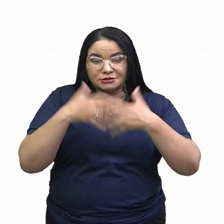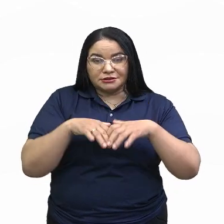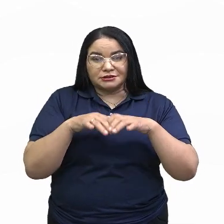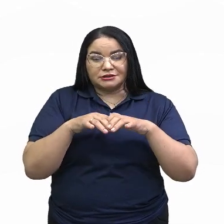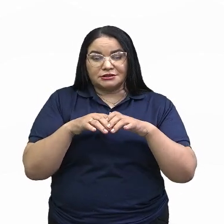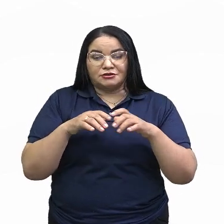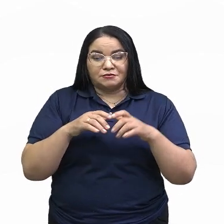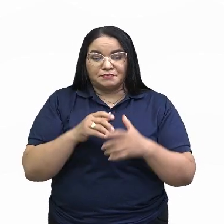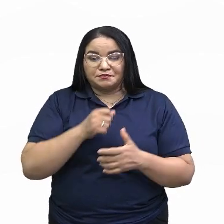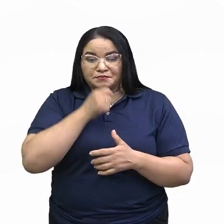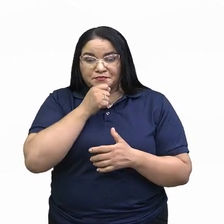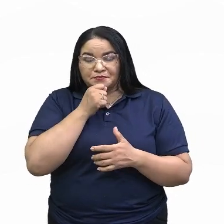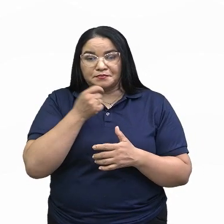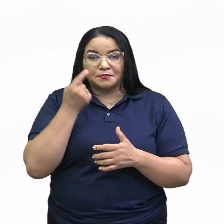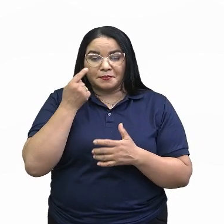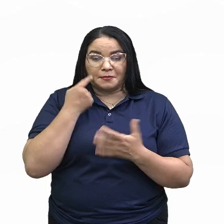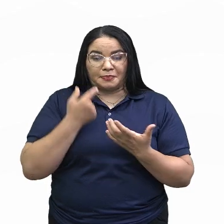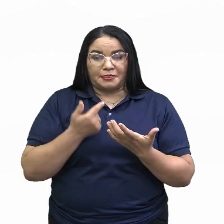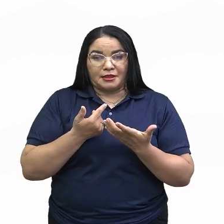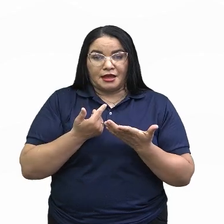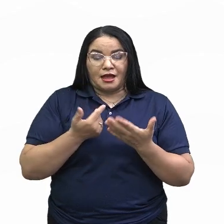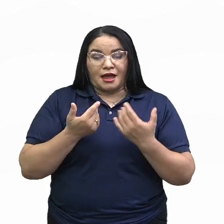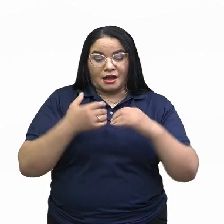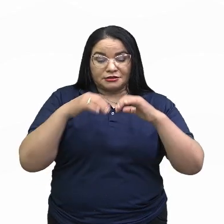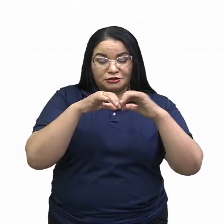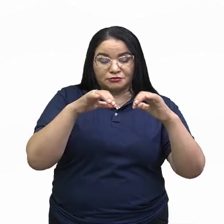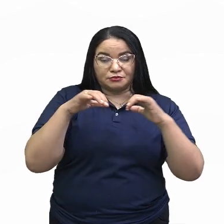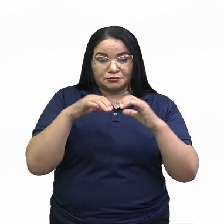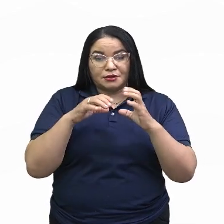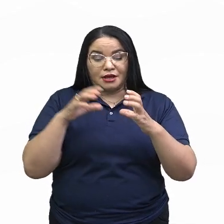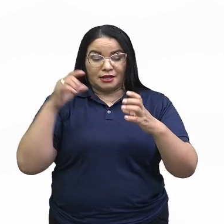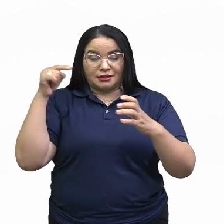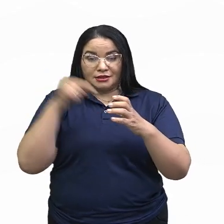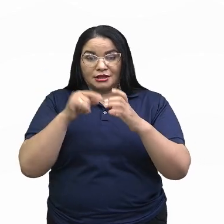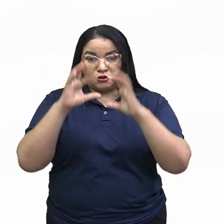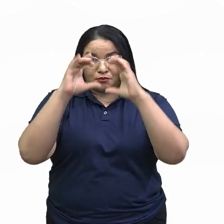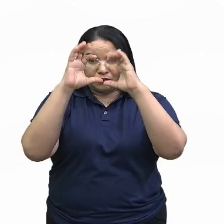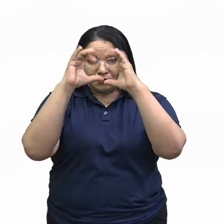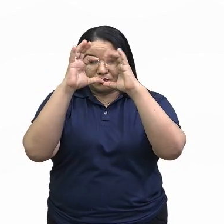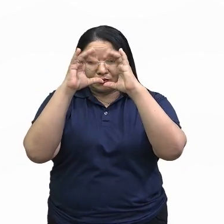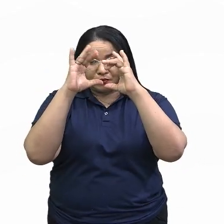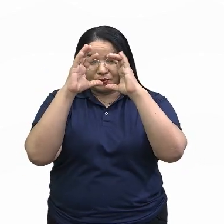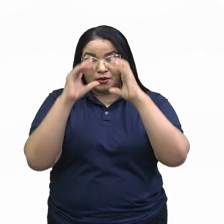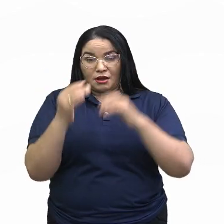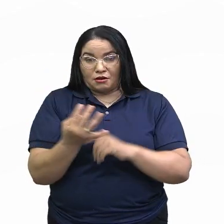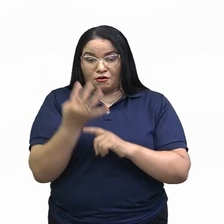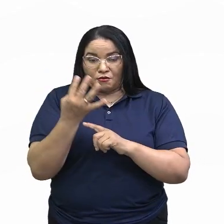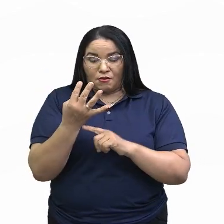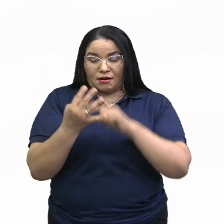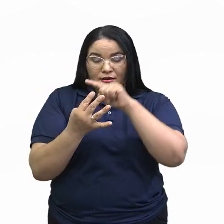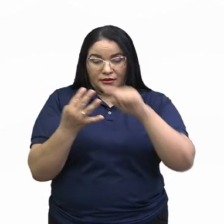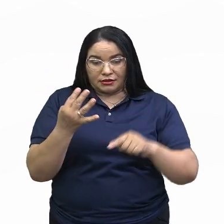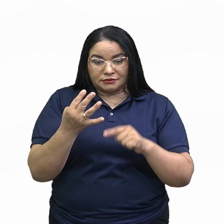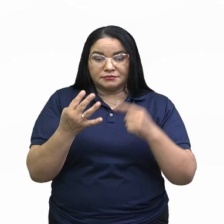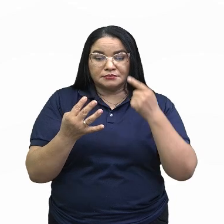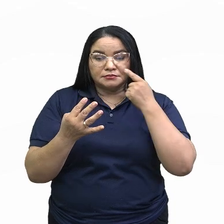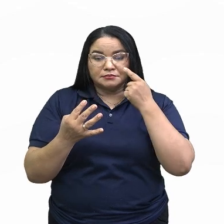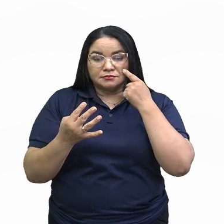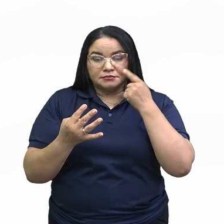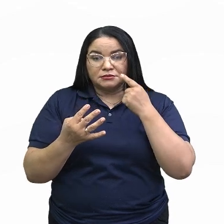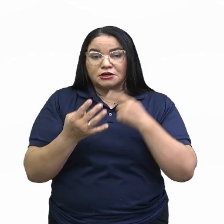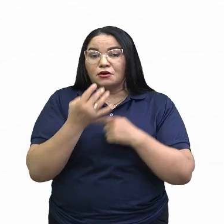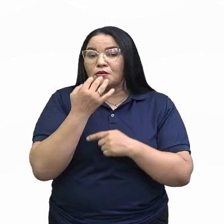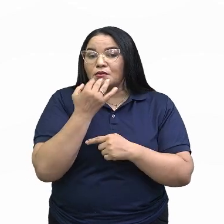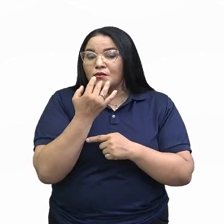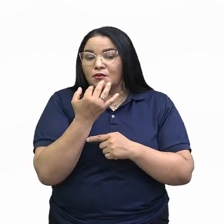vocês irão observar a divisão do cérebro nesses 4 lobos, né? Vocês observam que eles estão divididos por